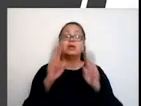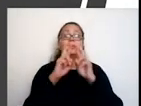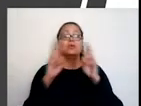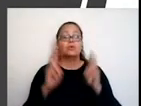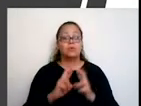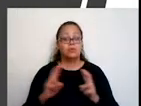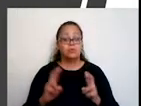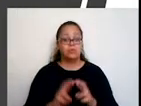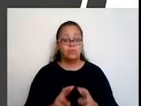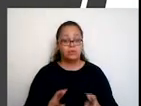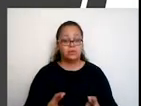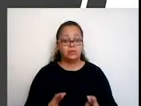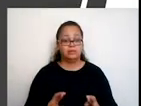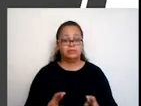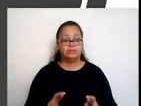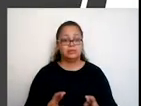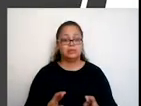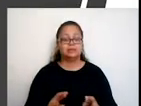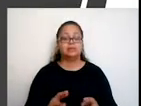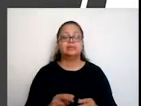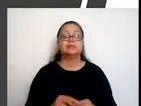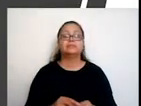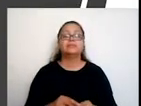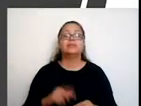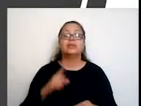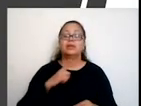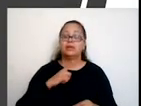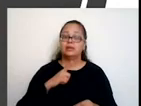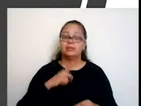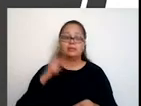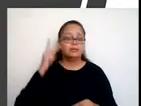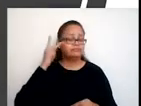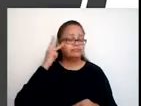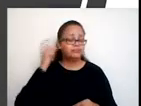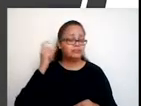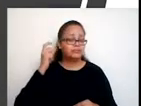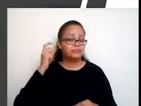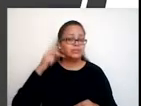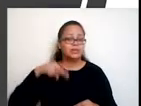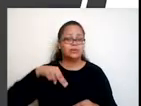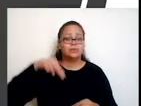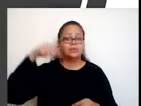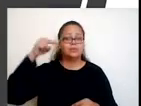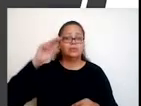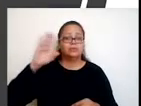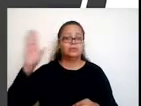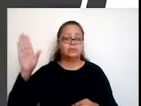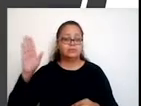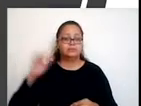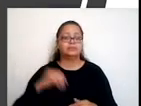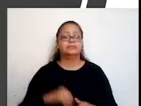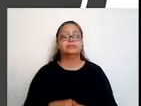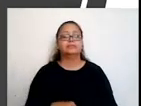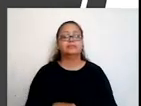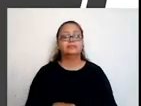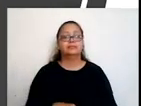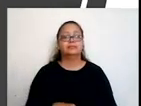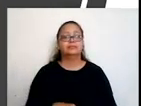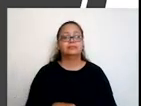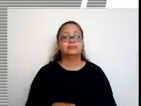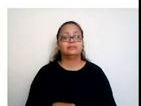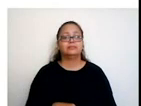rimados, né, especialmente popular no Nordeste. É muito comum, então, no Nordeste esse tipo de